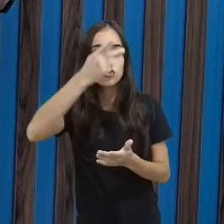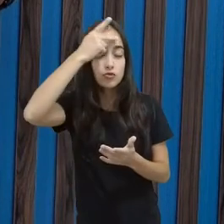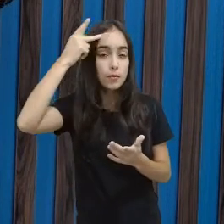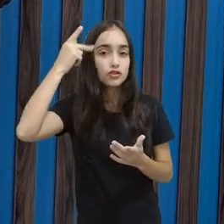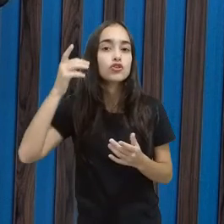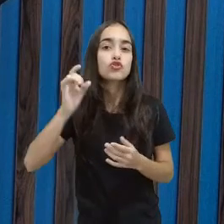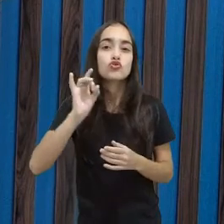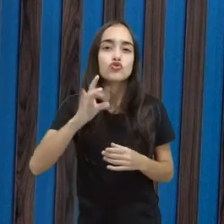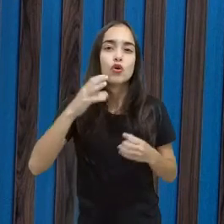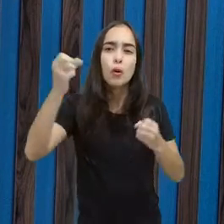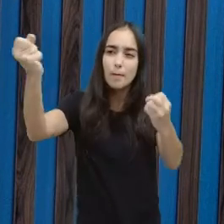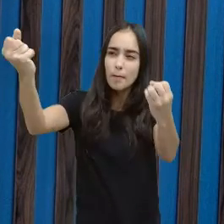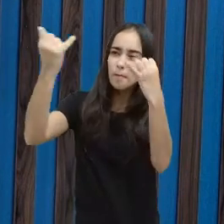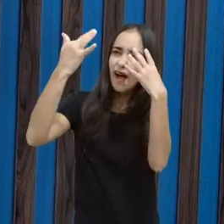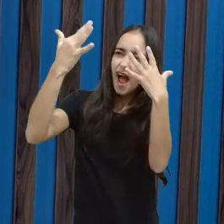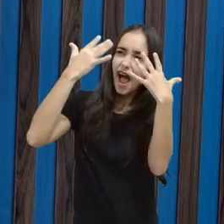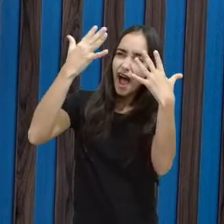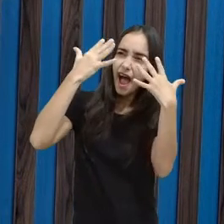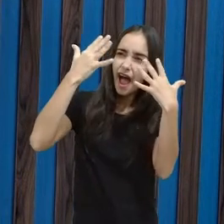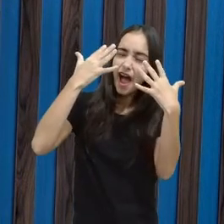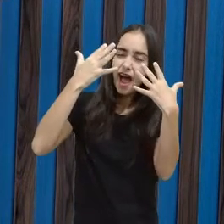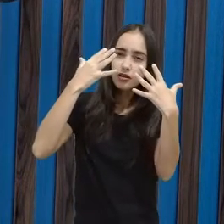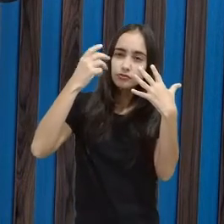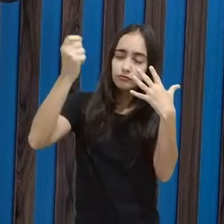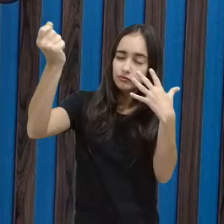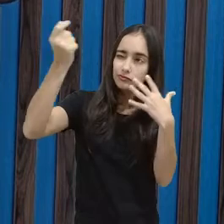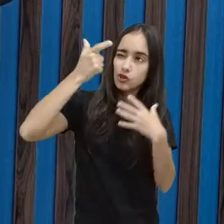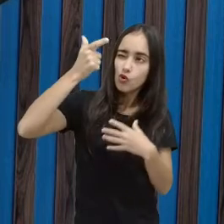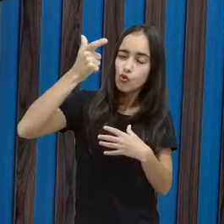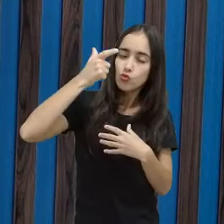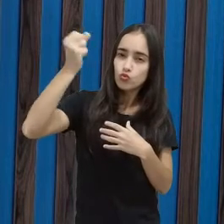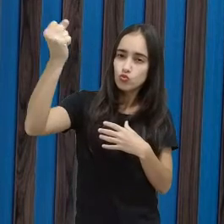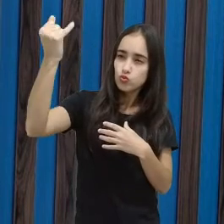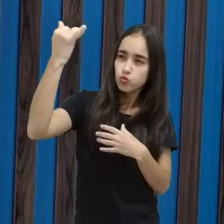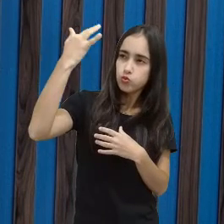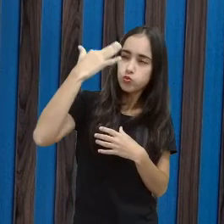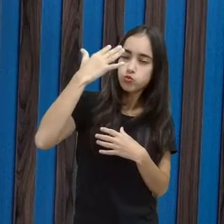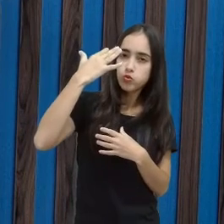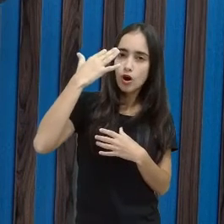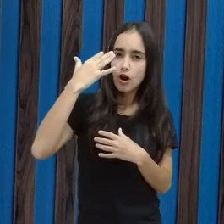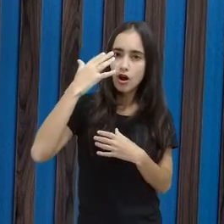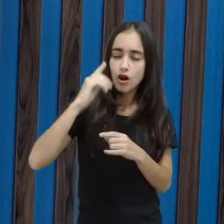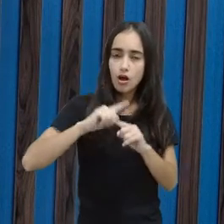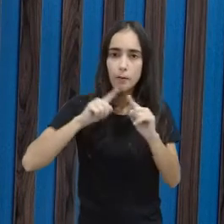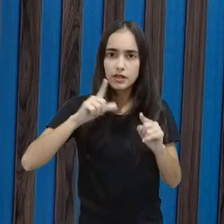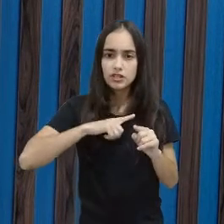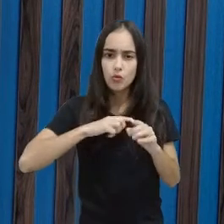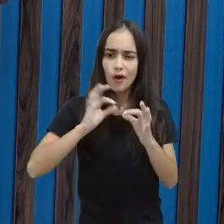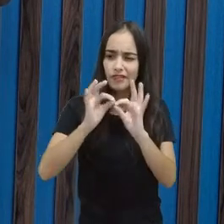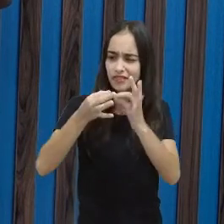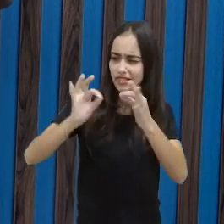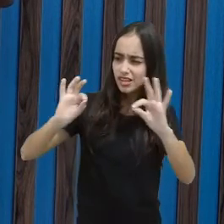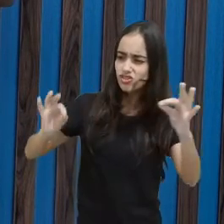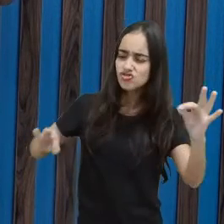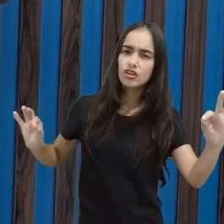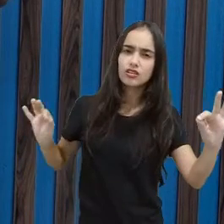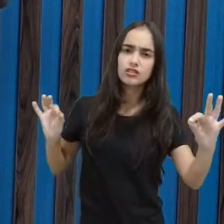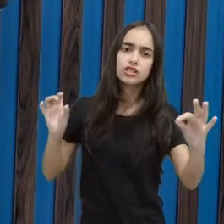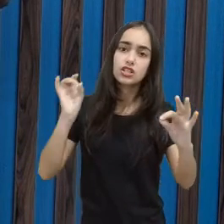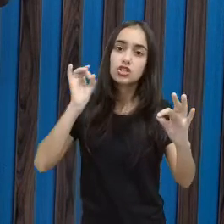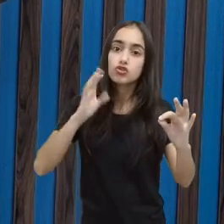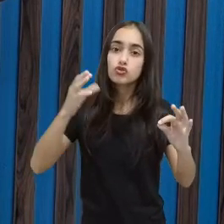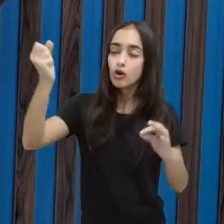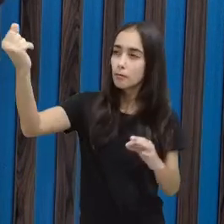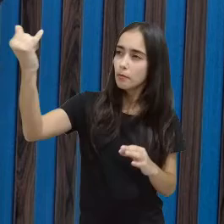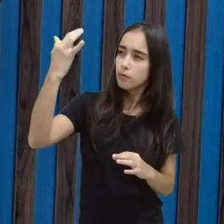clarão da bomba, né, não foram atingidos, né, pela potência da bomba, mas estavam à distância onde o clarão da bomba